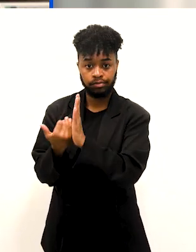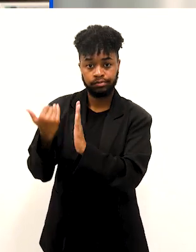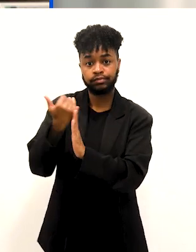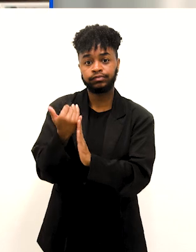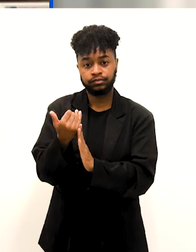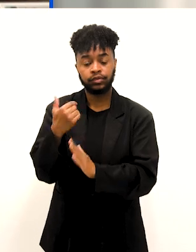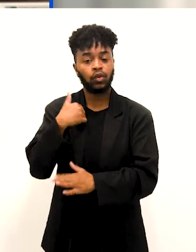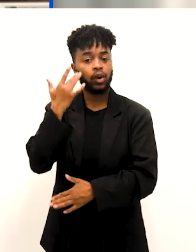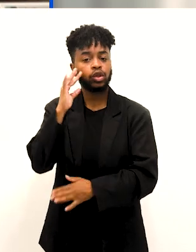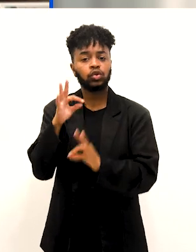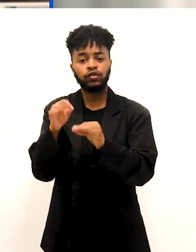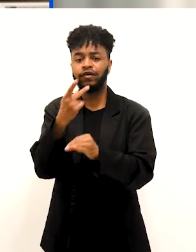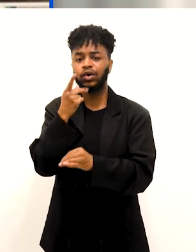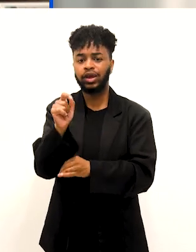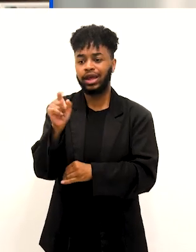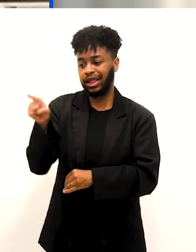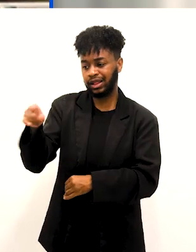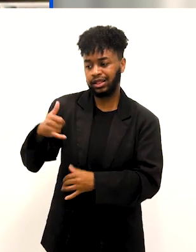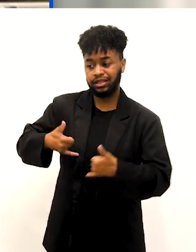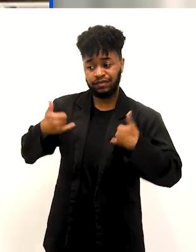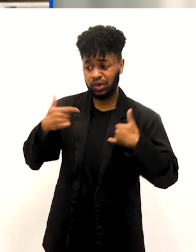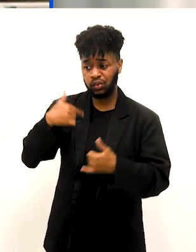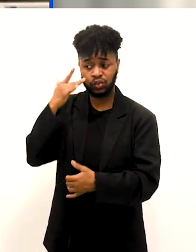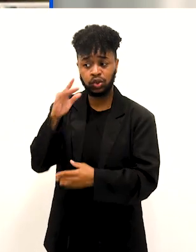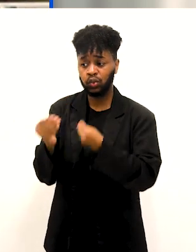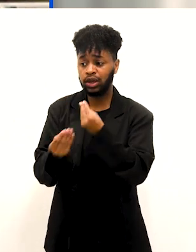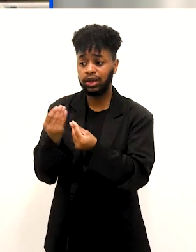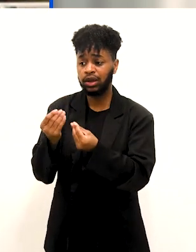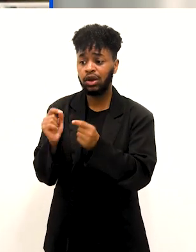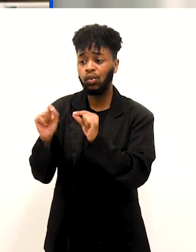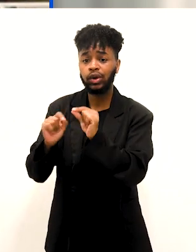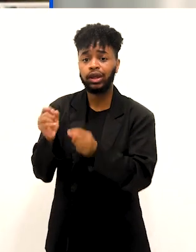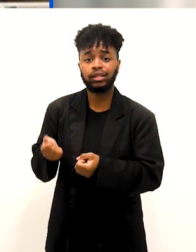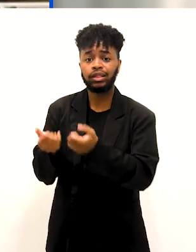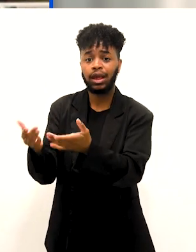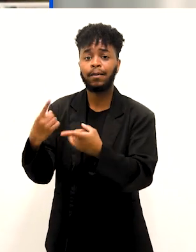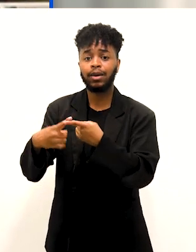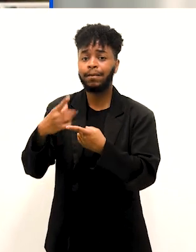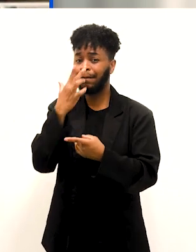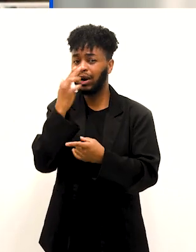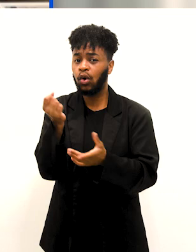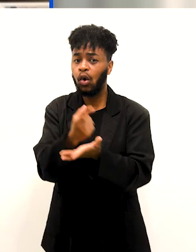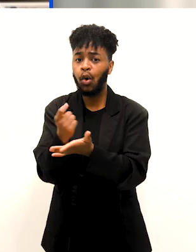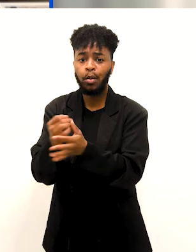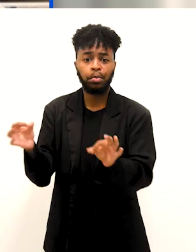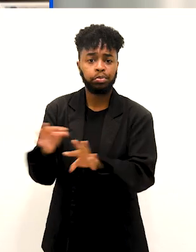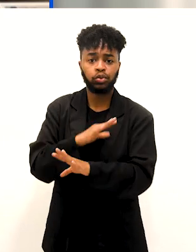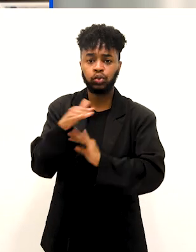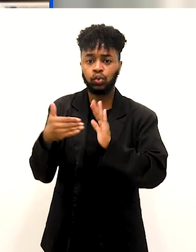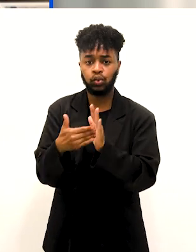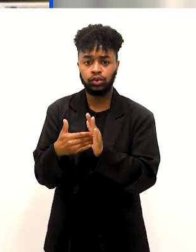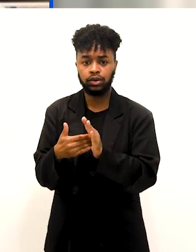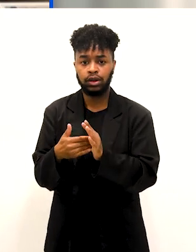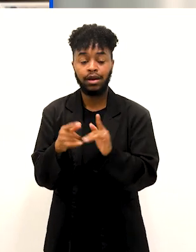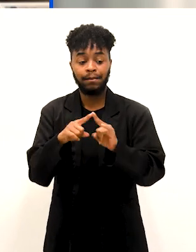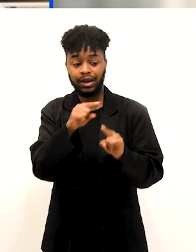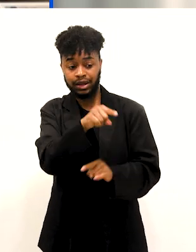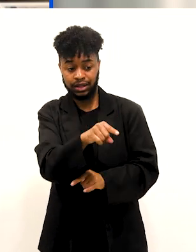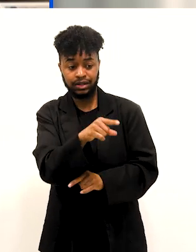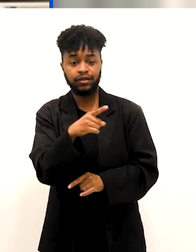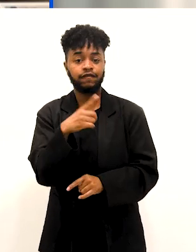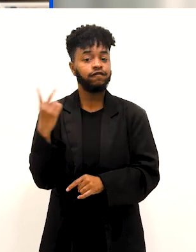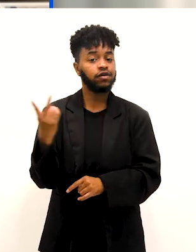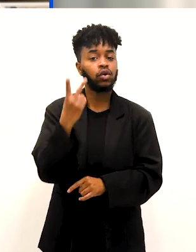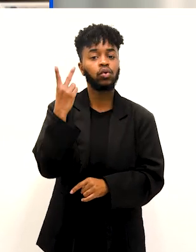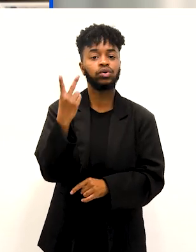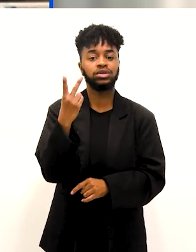nós já deparamos com a situação de que, puxa, tem aniversário de fulano, eu não sei o que O dá, que eu parece vou que ele tem dar? tudo, parece que ele compra tudo. É verdade. Agora, uma pessoa minimalista é aquela que vai dar muito